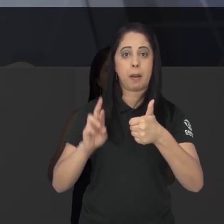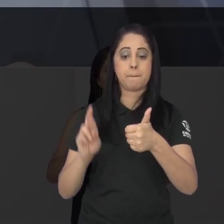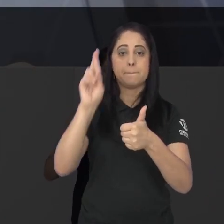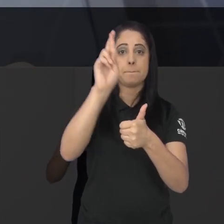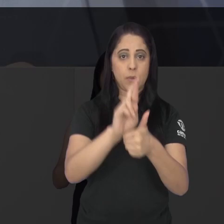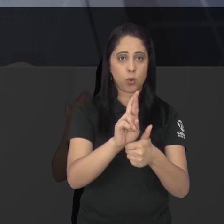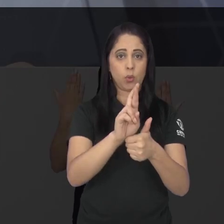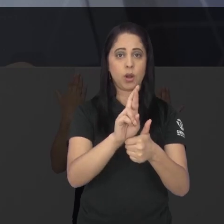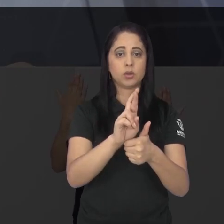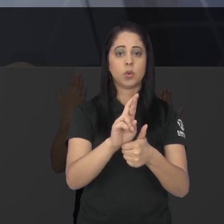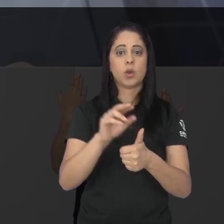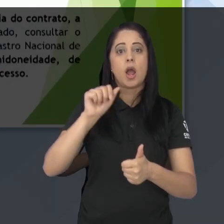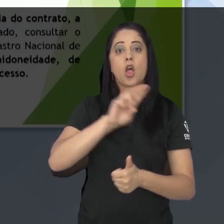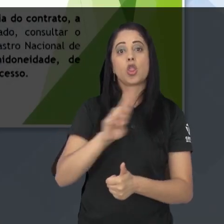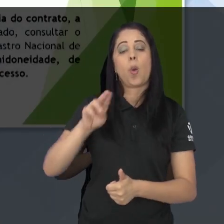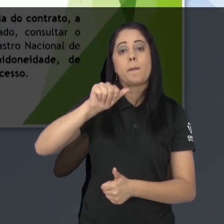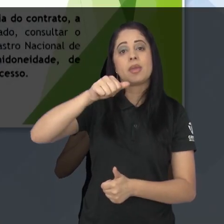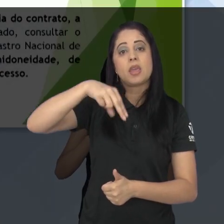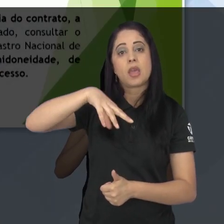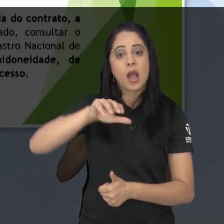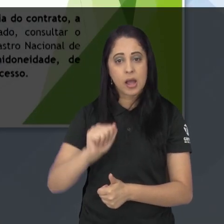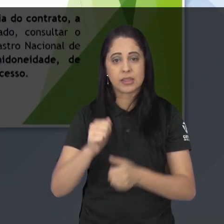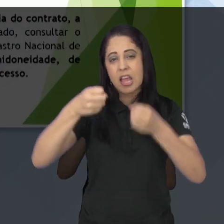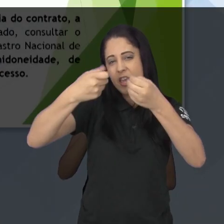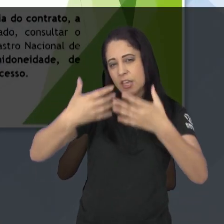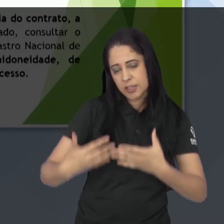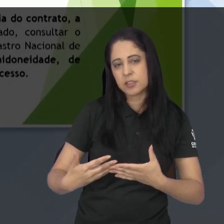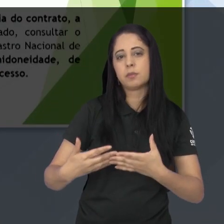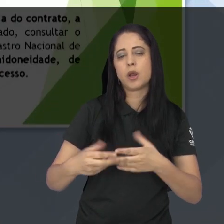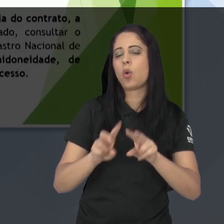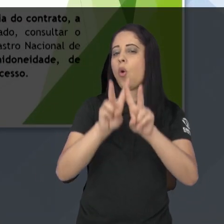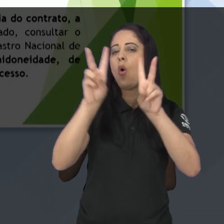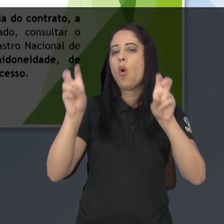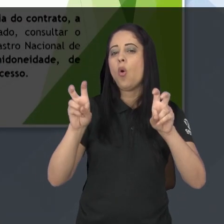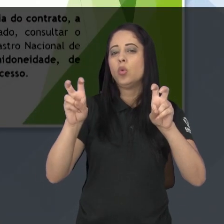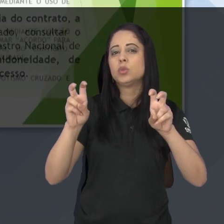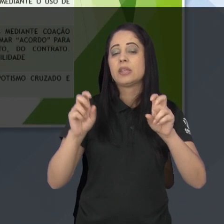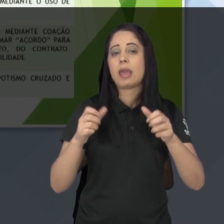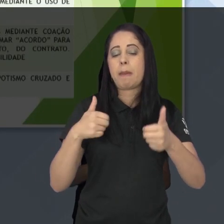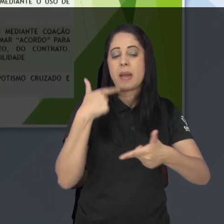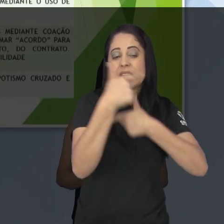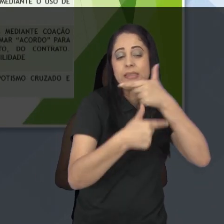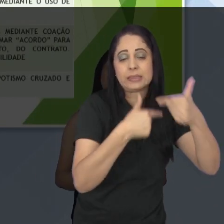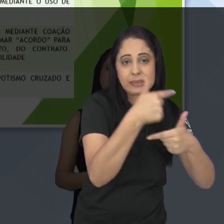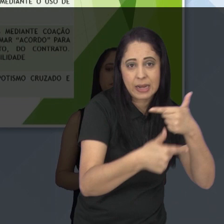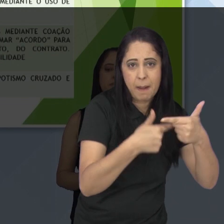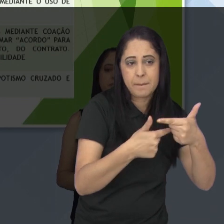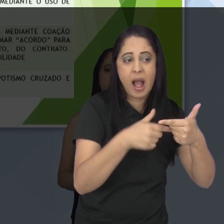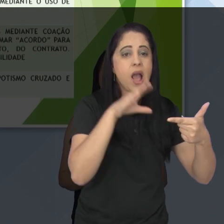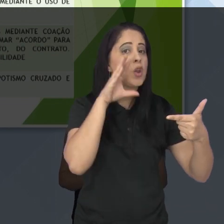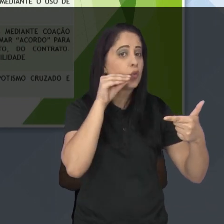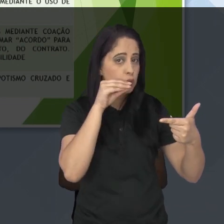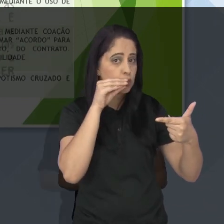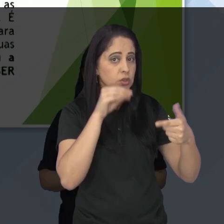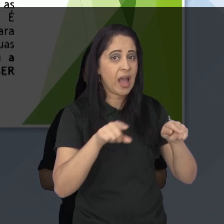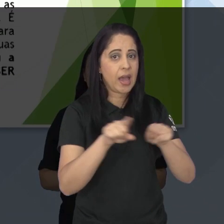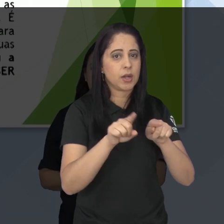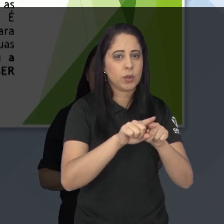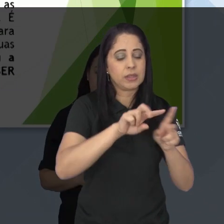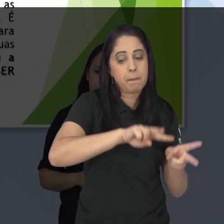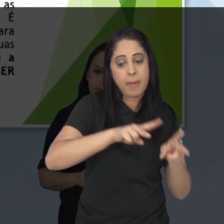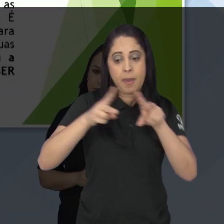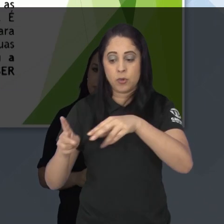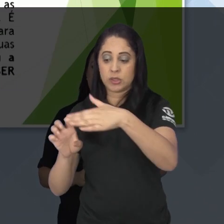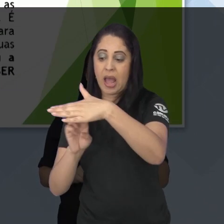do Trabalho, Ana Farias Hirano, que analisou temas como a idoneidade trabalhista, justificativas para a terceirização, além